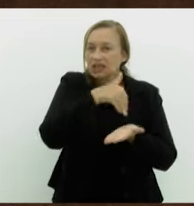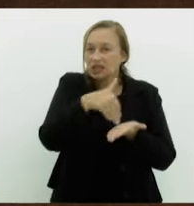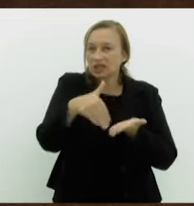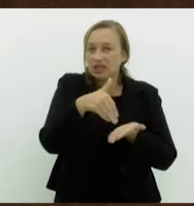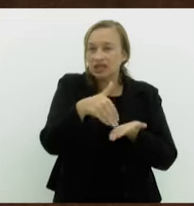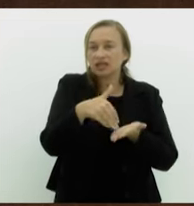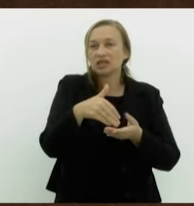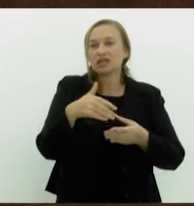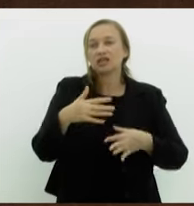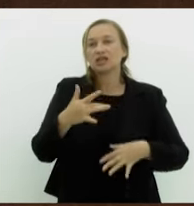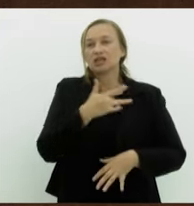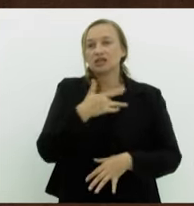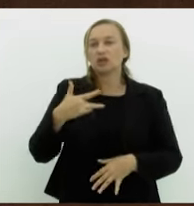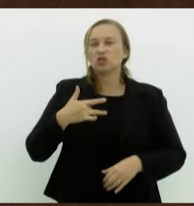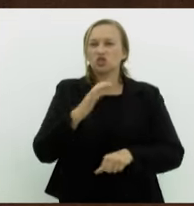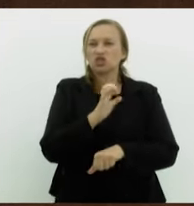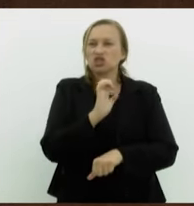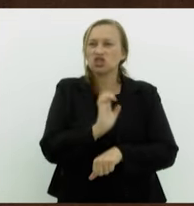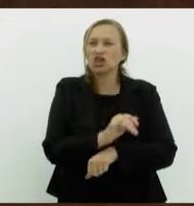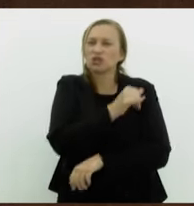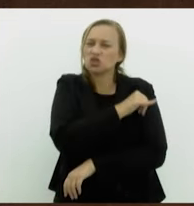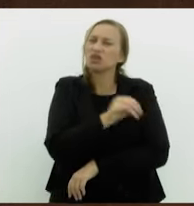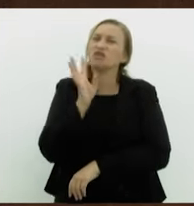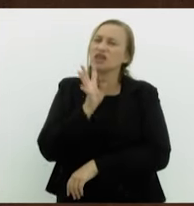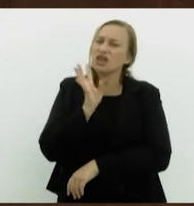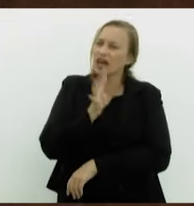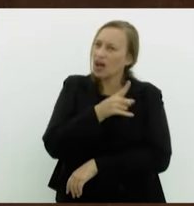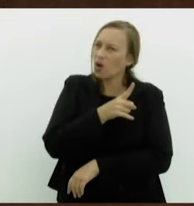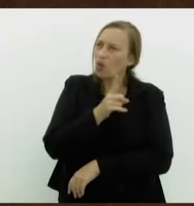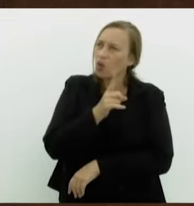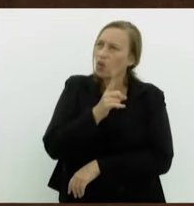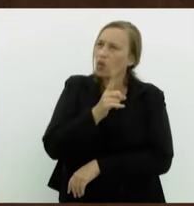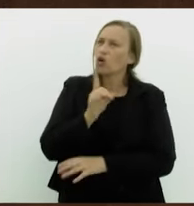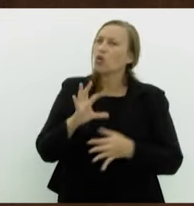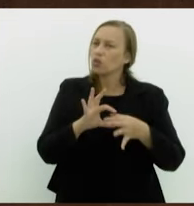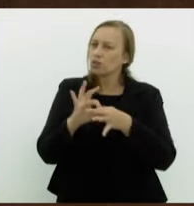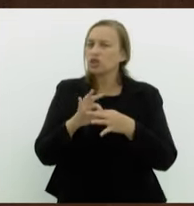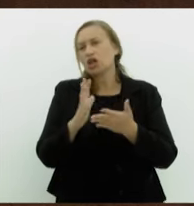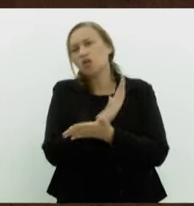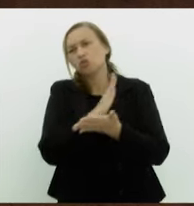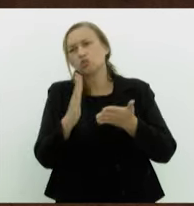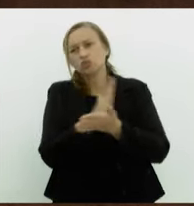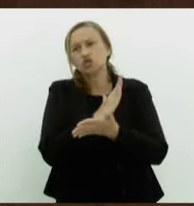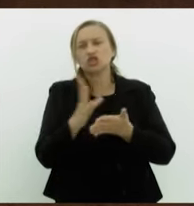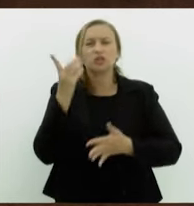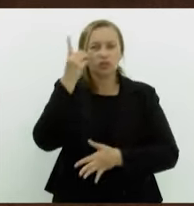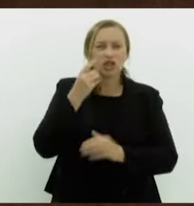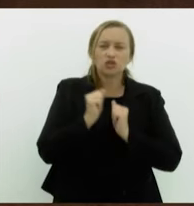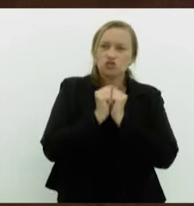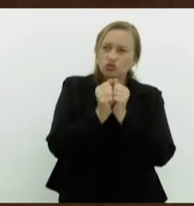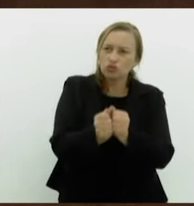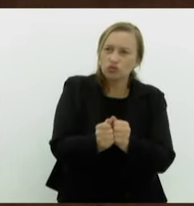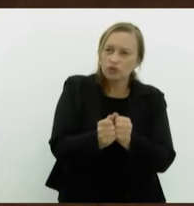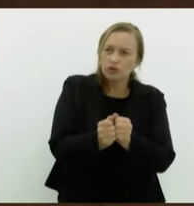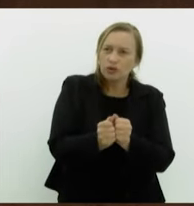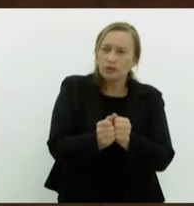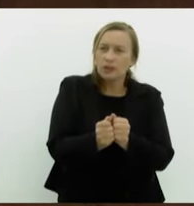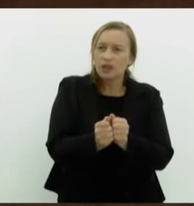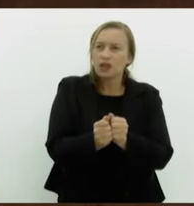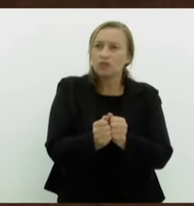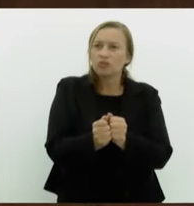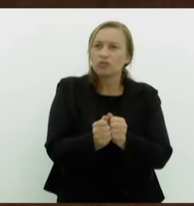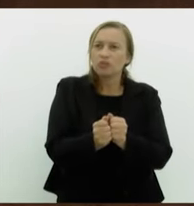Rio de Janeiro. Acho que seria até legal a gente unir alguns deputados em prol disso, né, que seria a gente mesmo